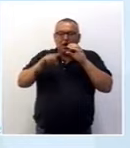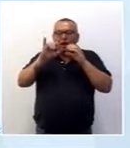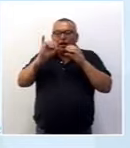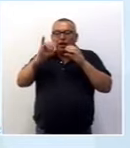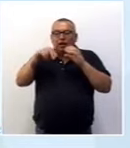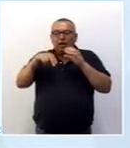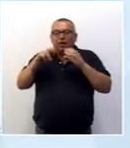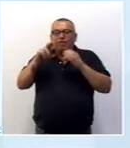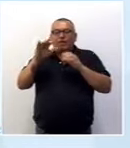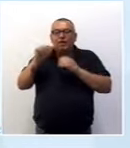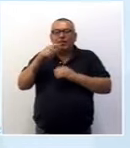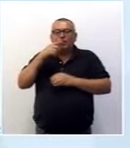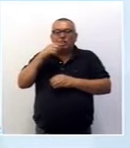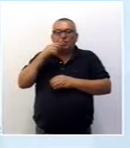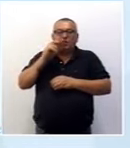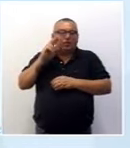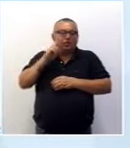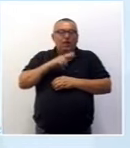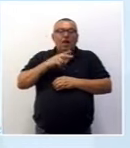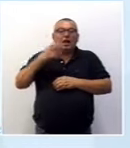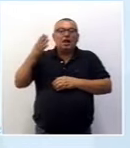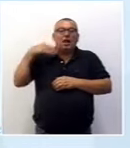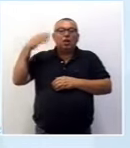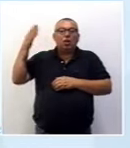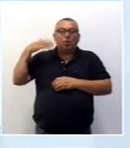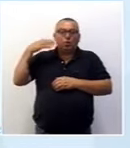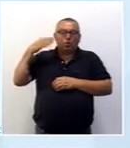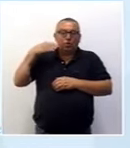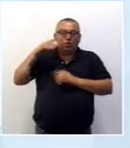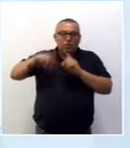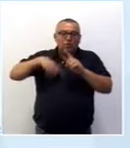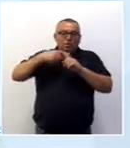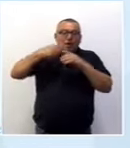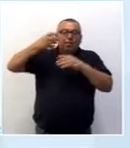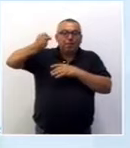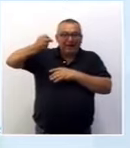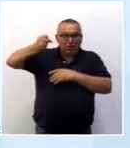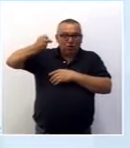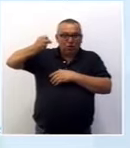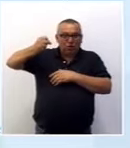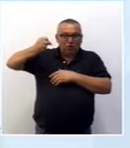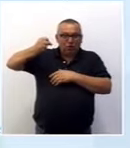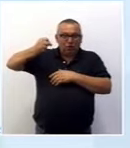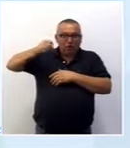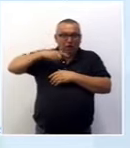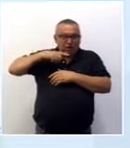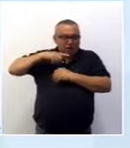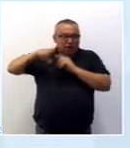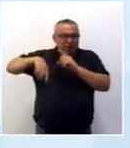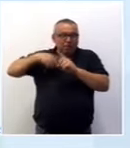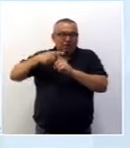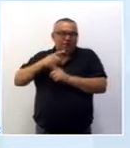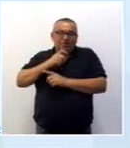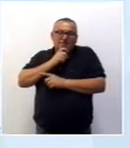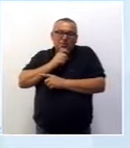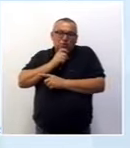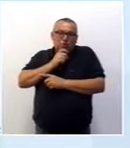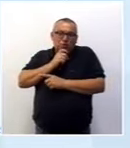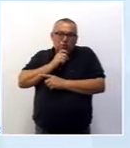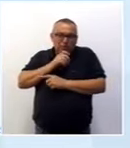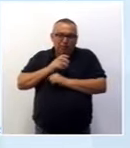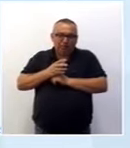está enxergando é calor, tá? Então, quanto mais branco tiver a imagem, mais frio está. Quanto mais frio está, mais